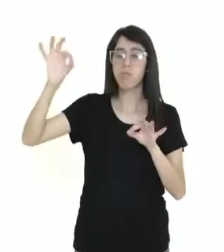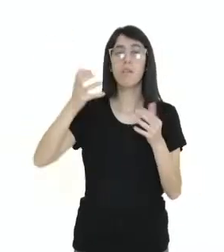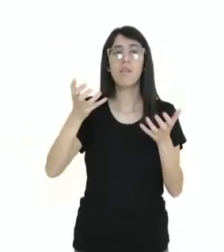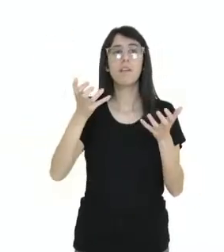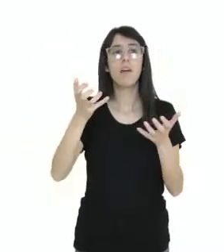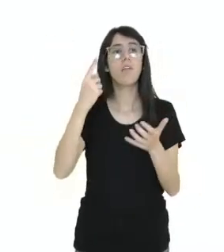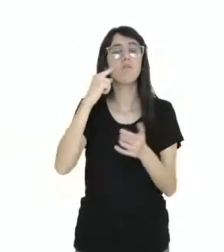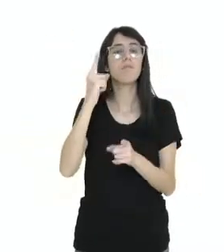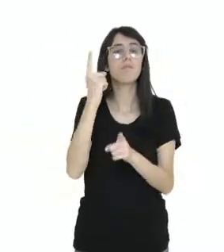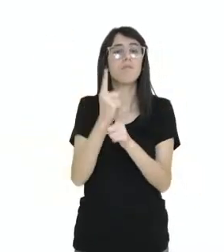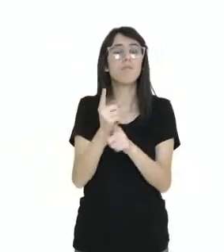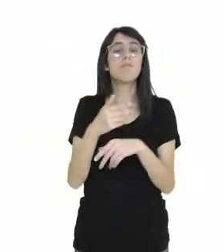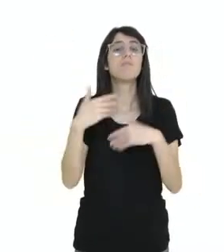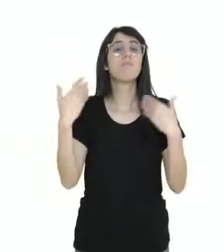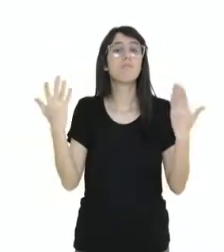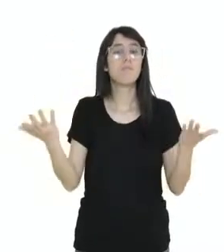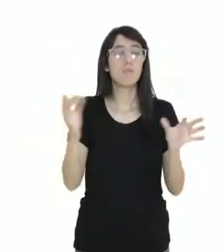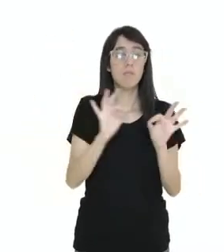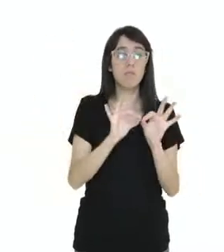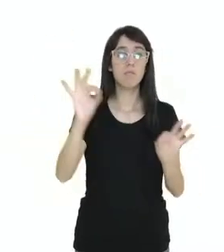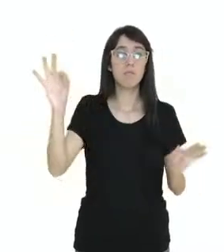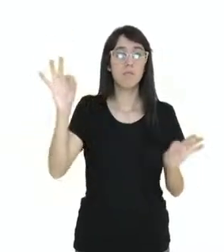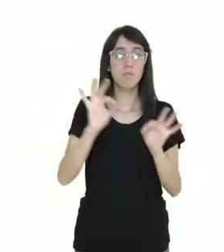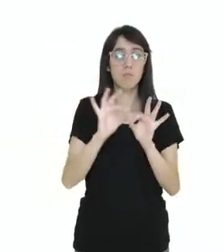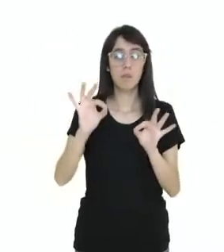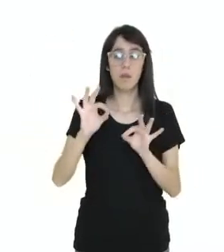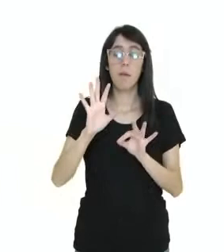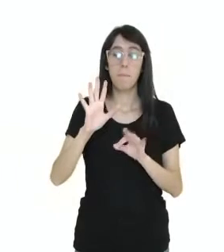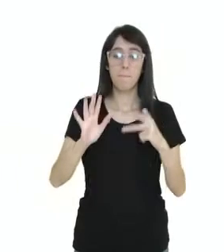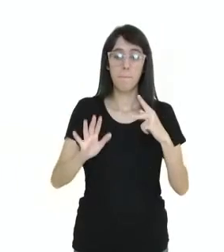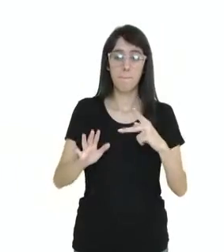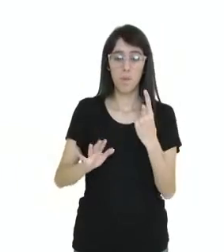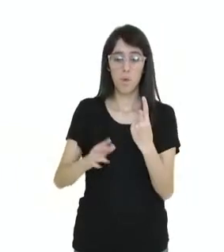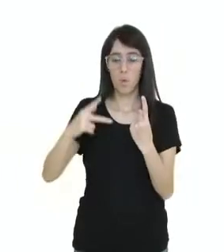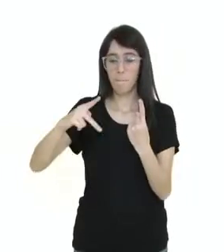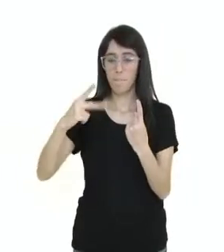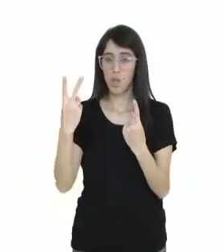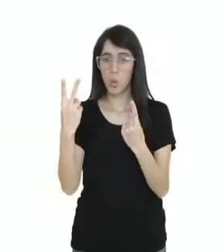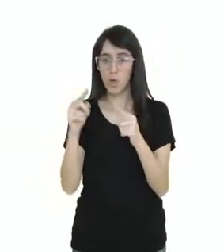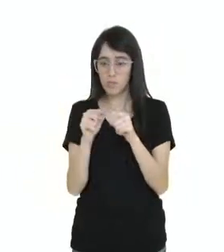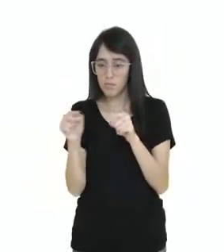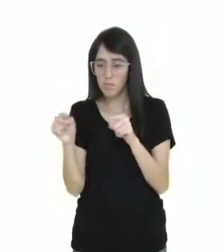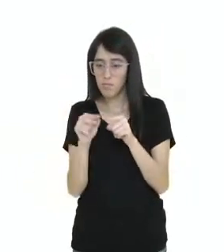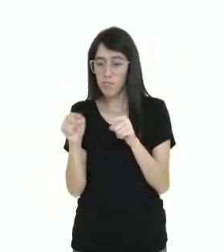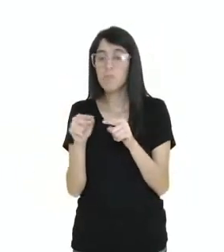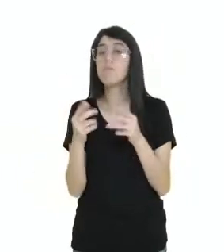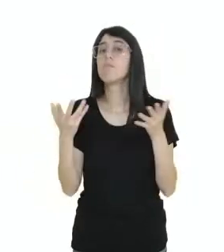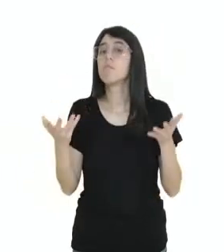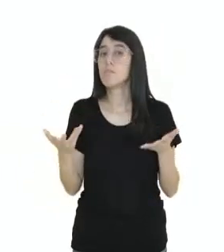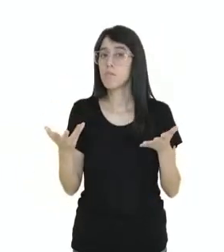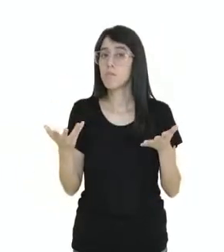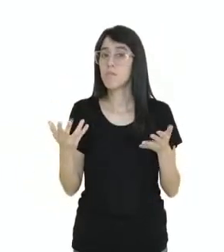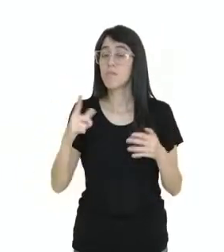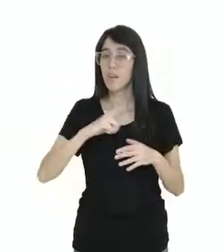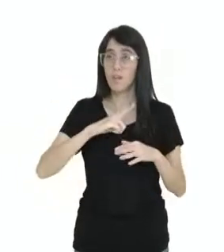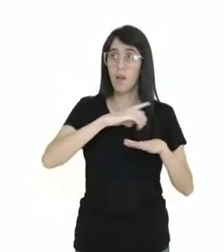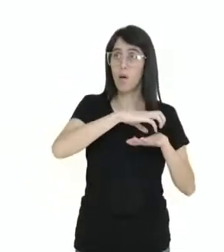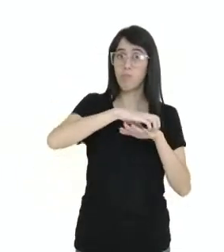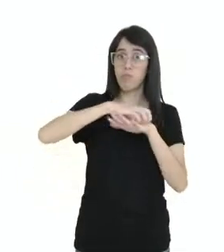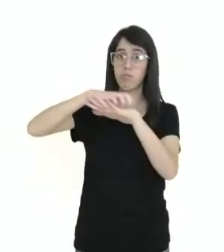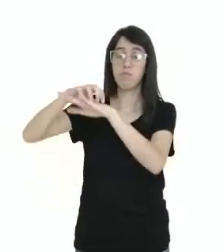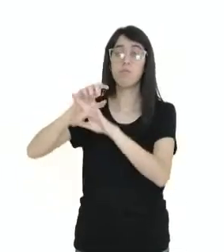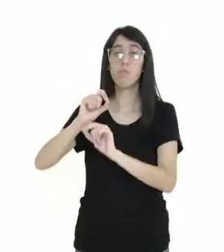determina a distância entre P1 e P2, entre os dois picos, sabendo que os teleféricos